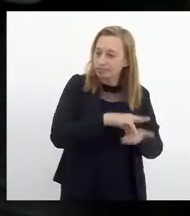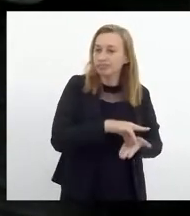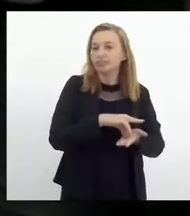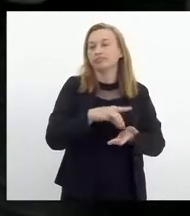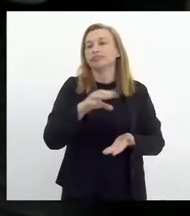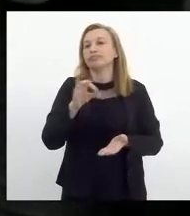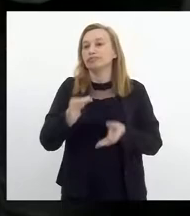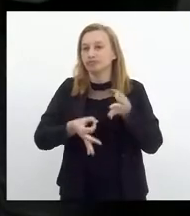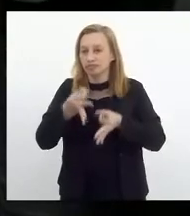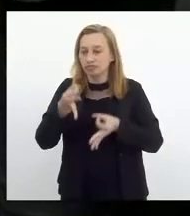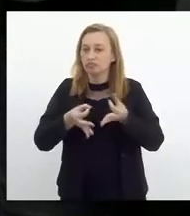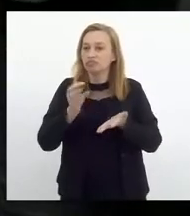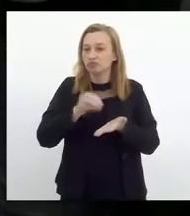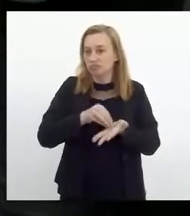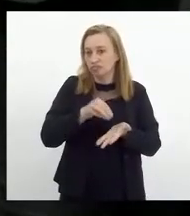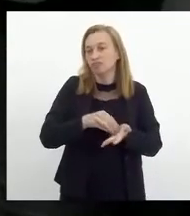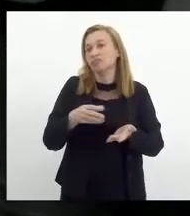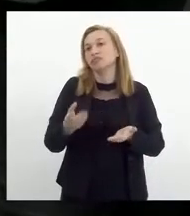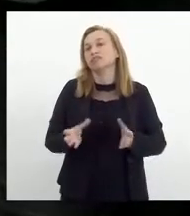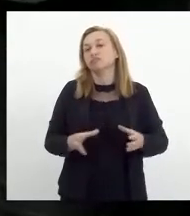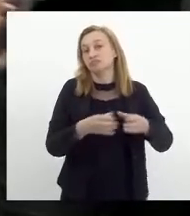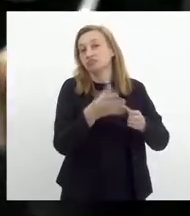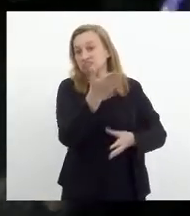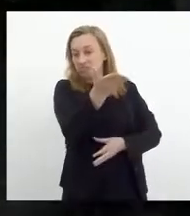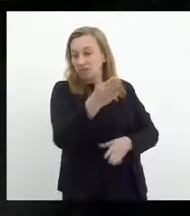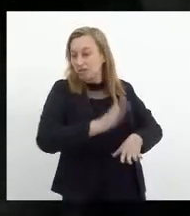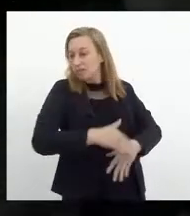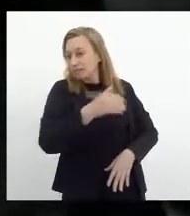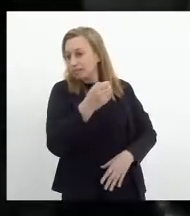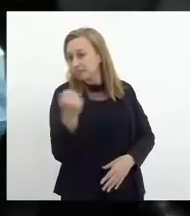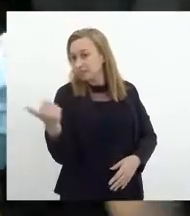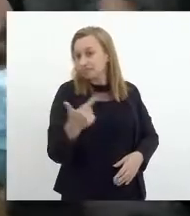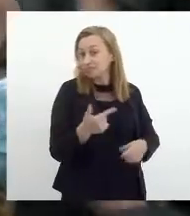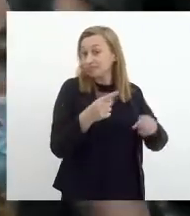feita com esse grupo, que mais do que servidores...